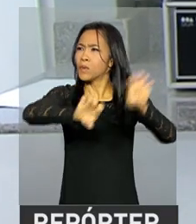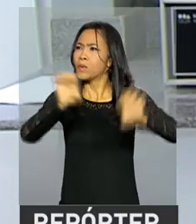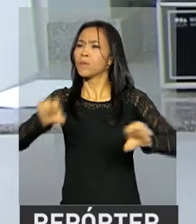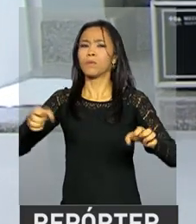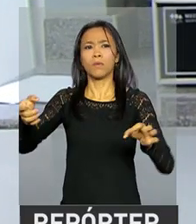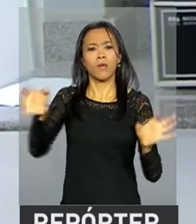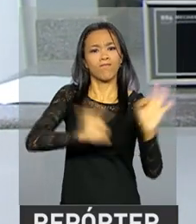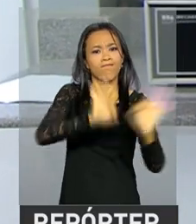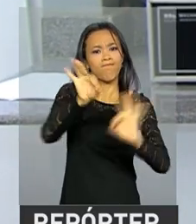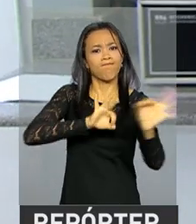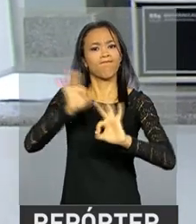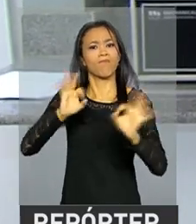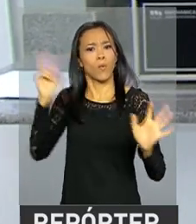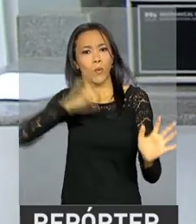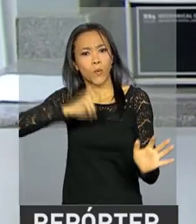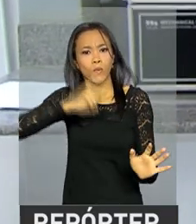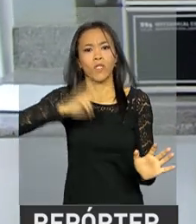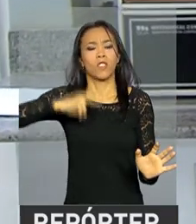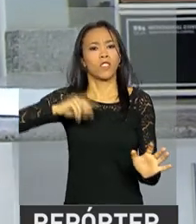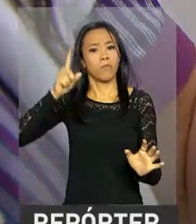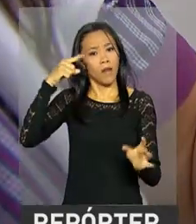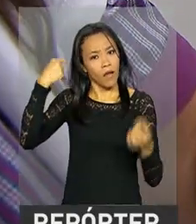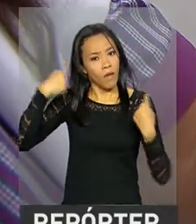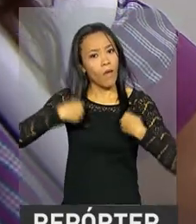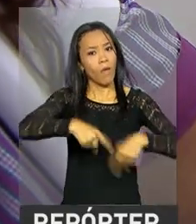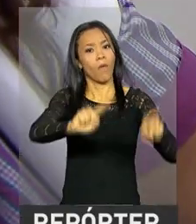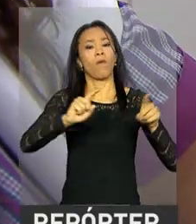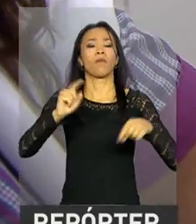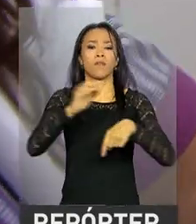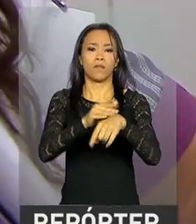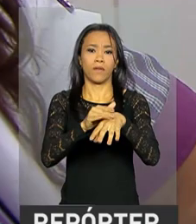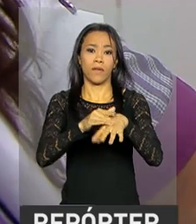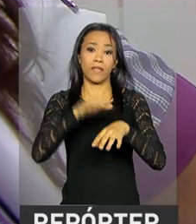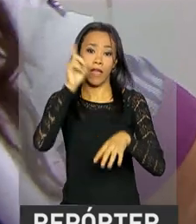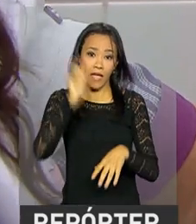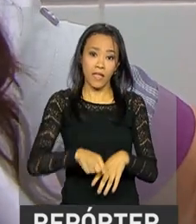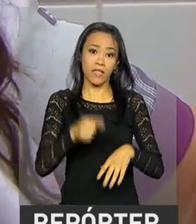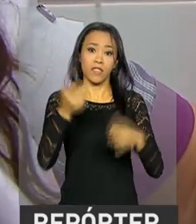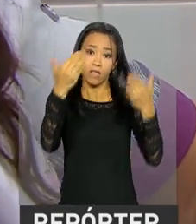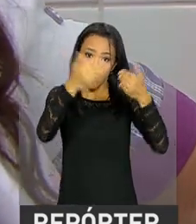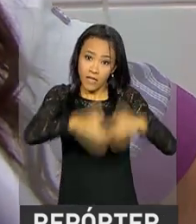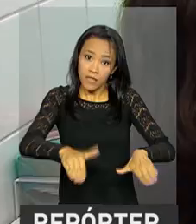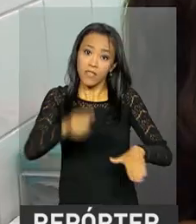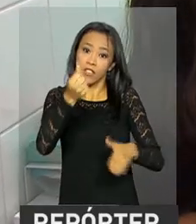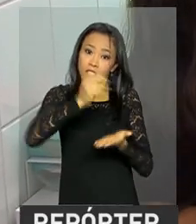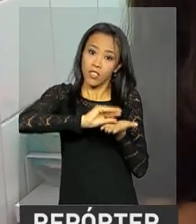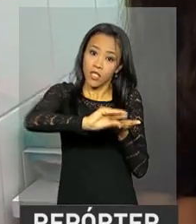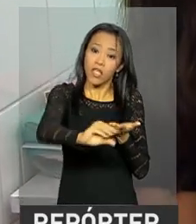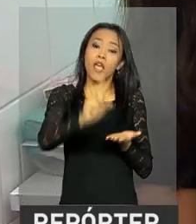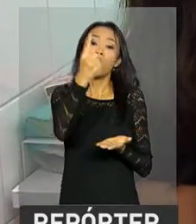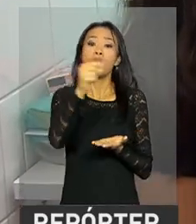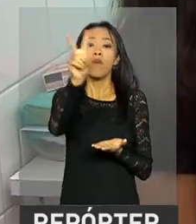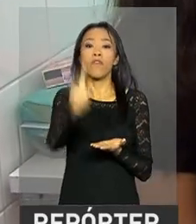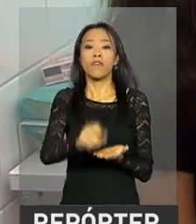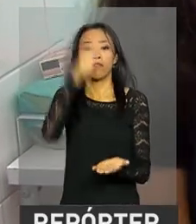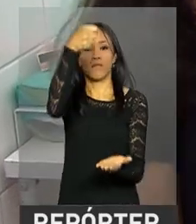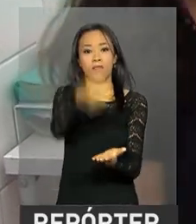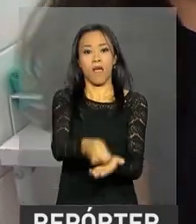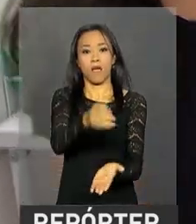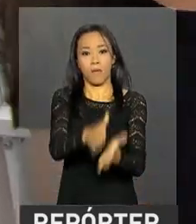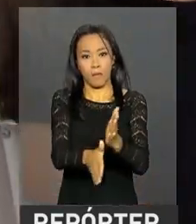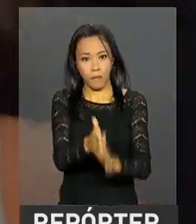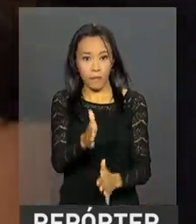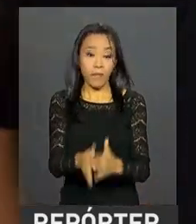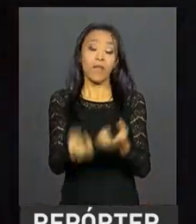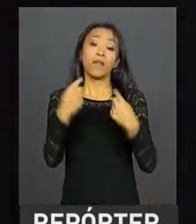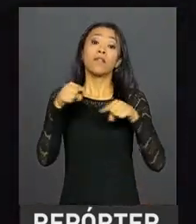atendimento emergencial para combater a doença esse ressarcimento será em parcela única o Ministério da Saúde vai custear